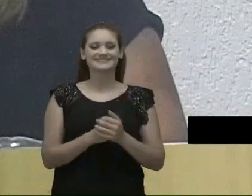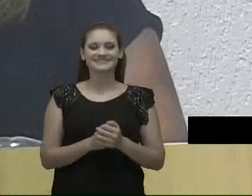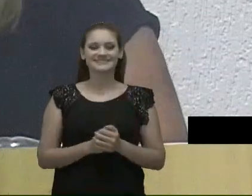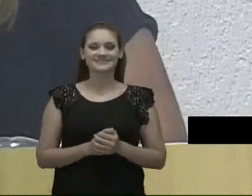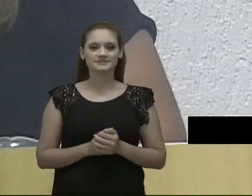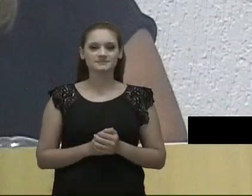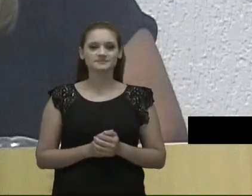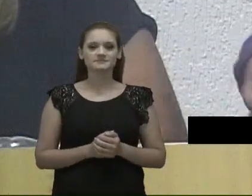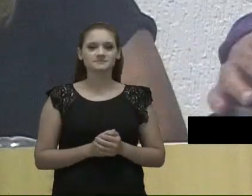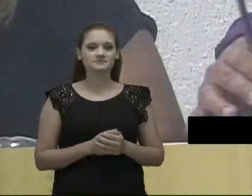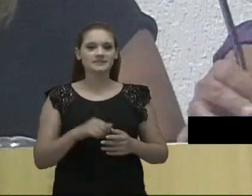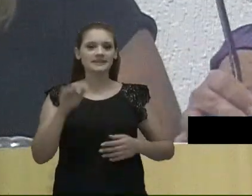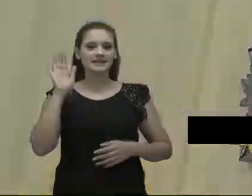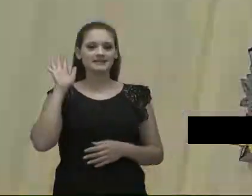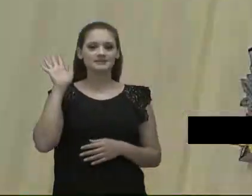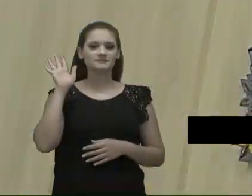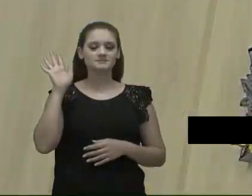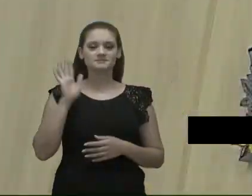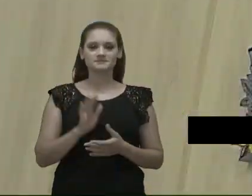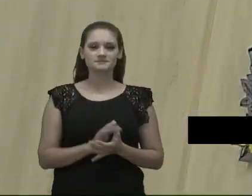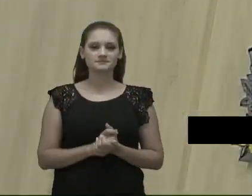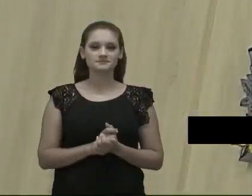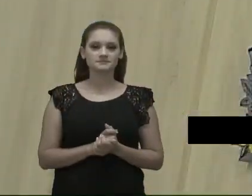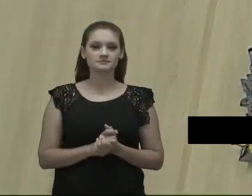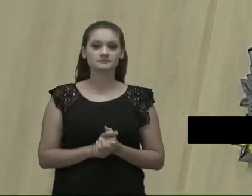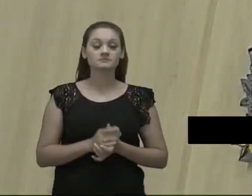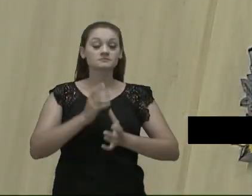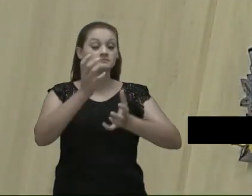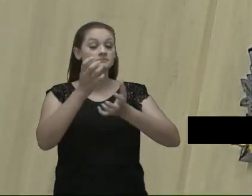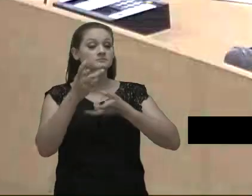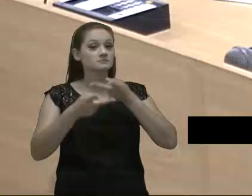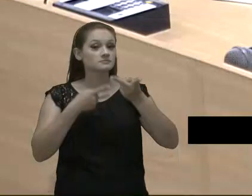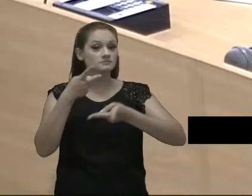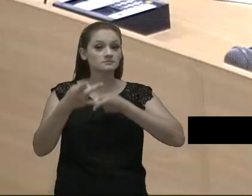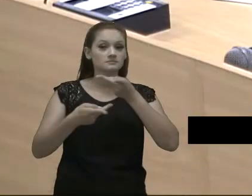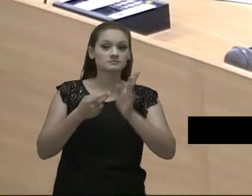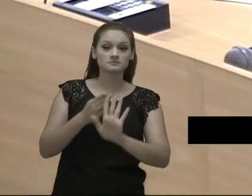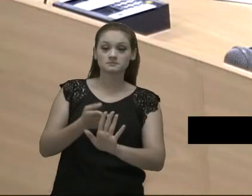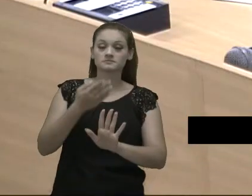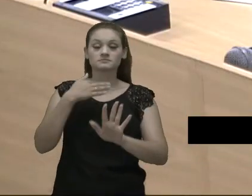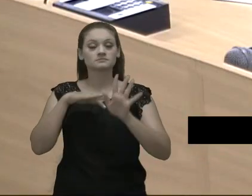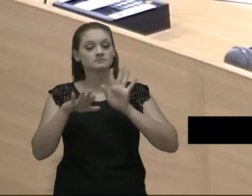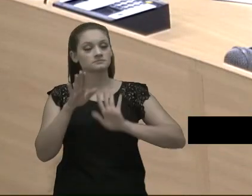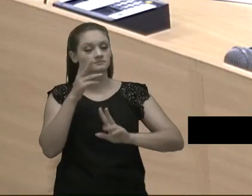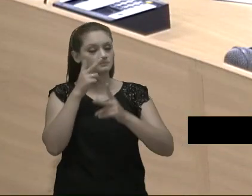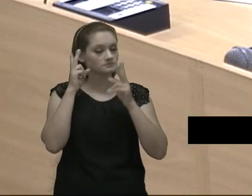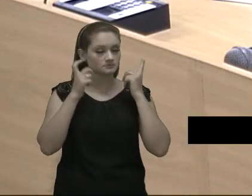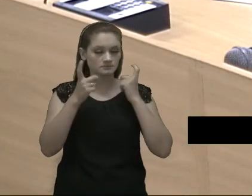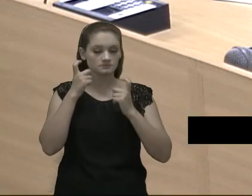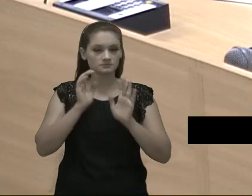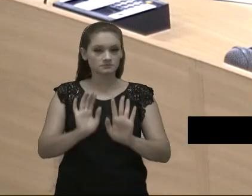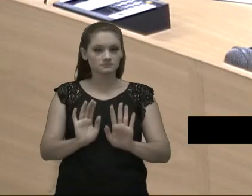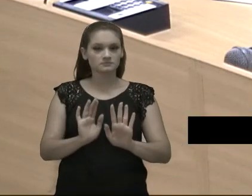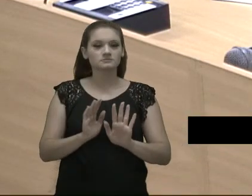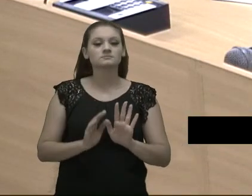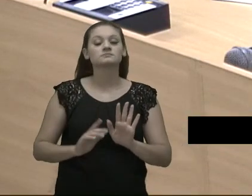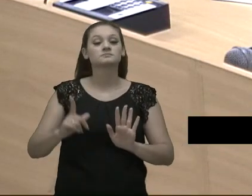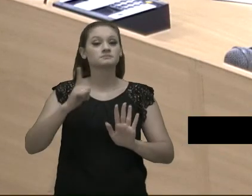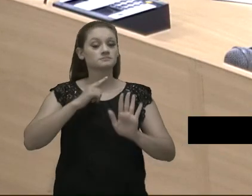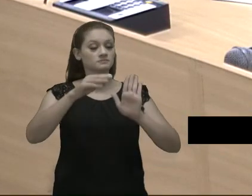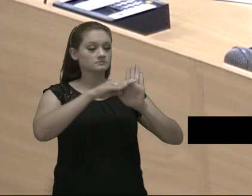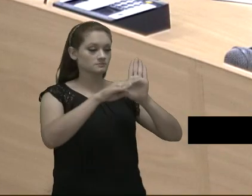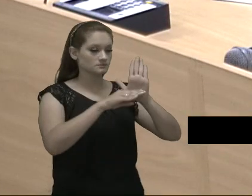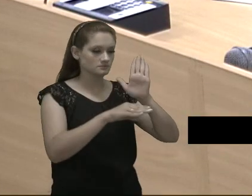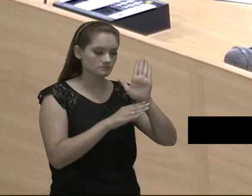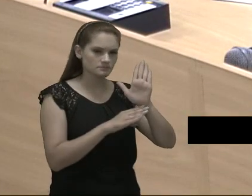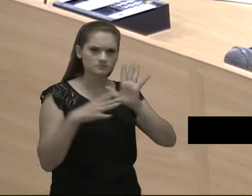ordem. Eu gostaria de reforçar aqui, salvo engano, porque assim, existe uma escala, né? San Marino, a gente disponibiliza,